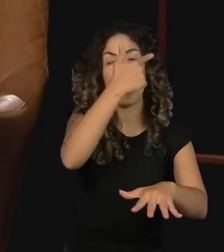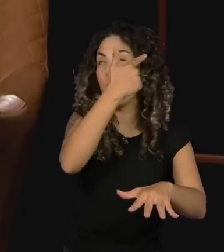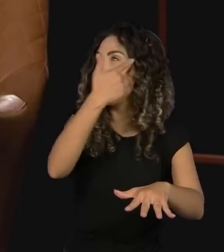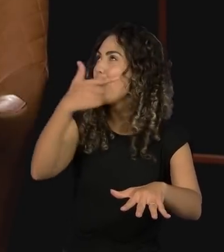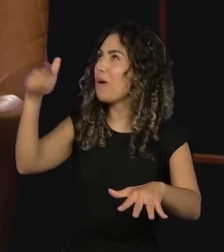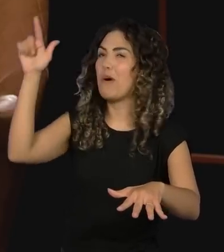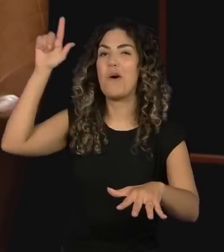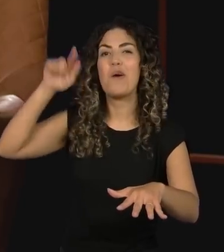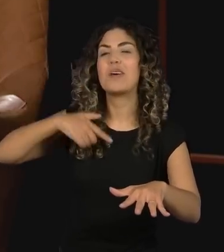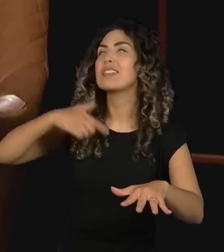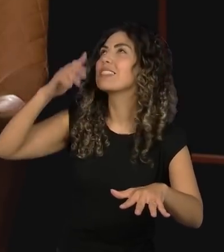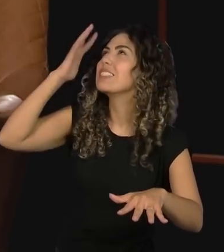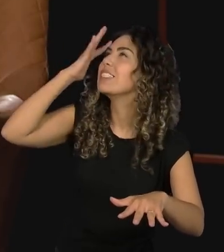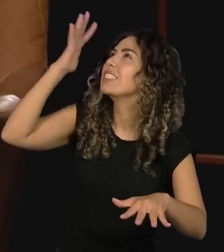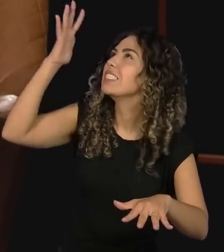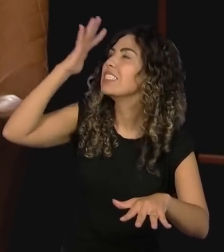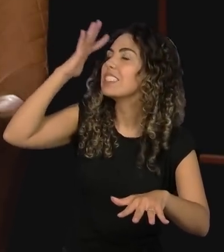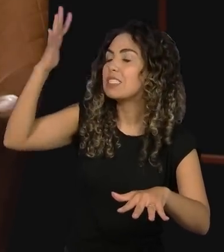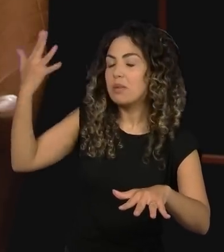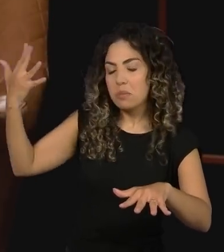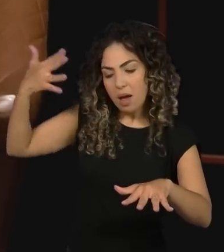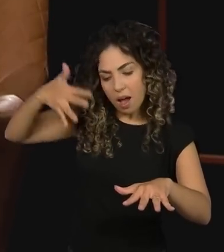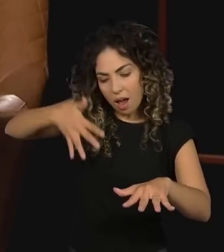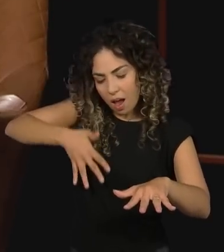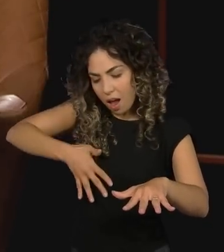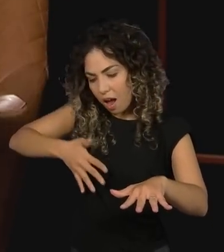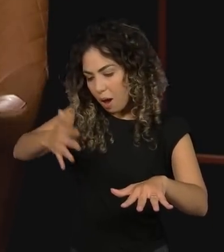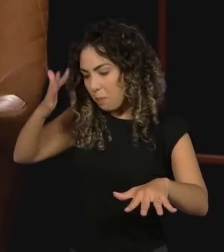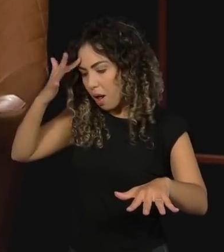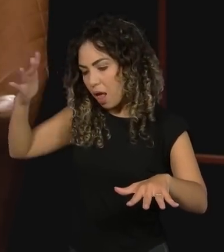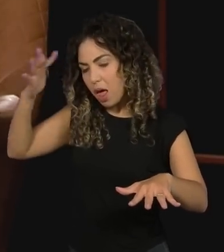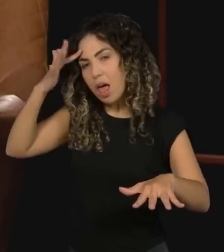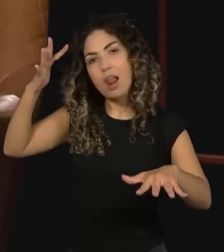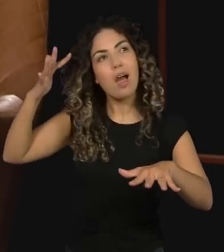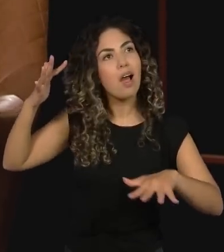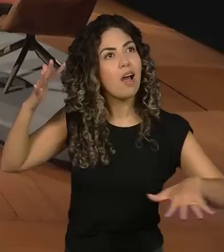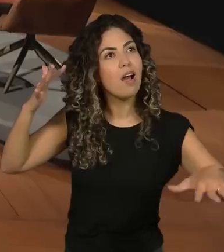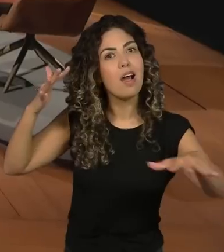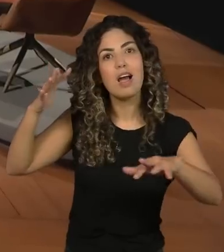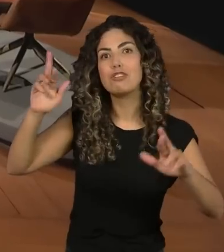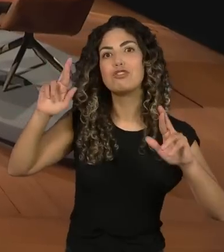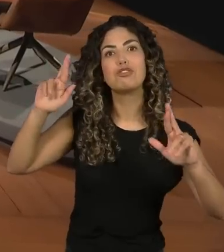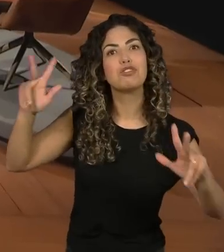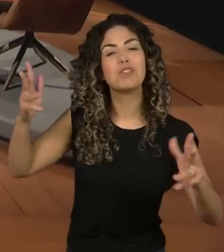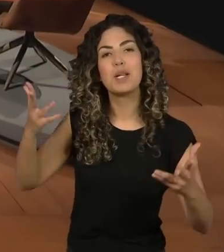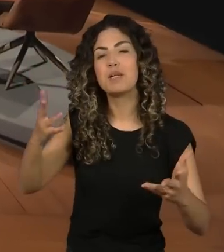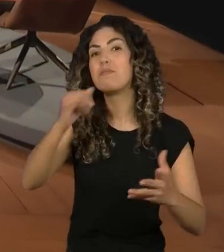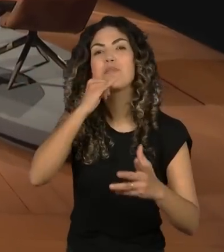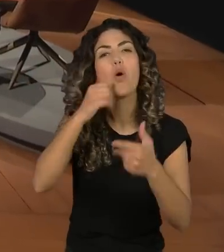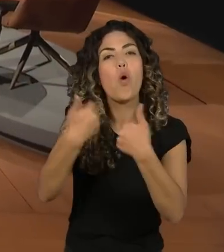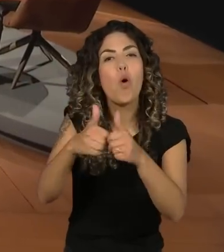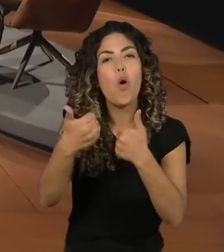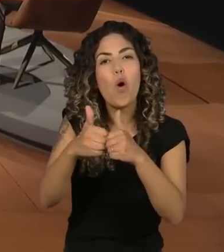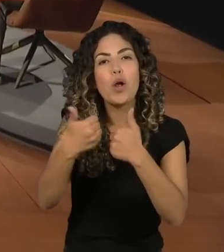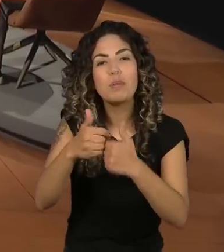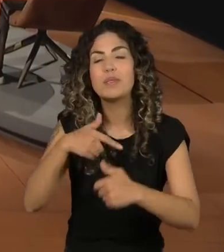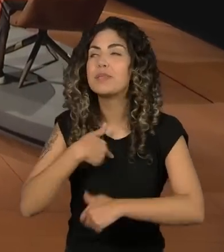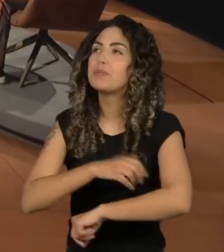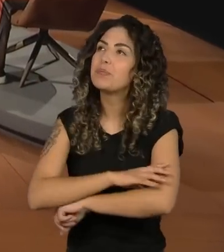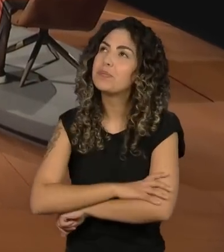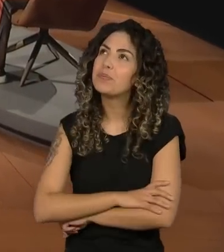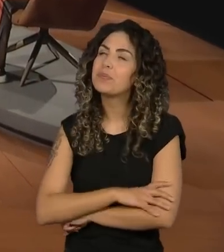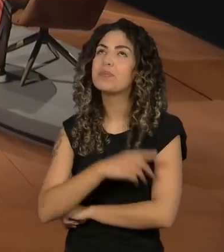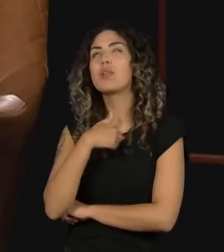de mim, eu estou sempre tendo ideias. Eu era aquela que perdia o ponto do ônibus porque eu estava viajando,